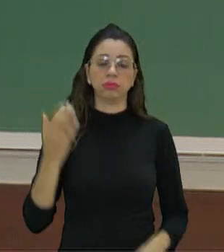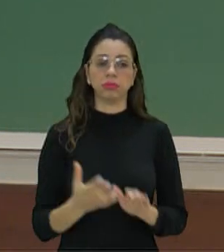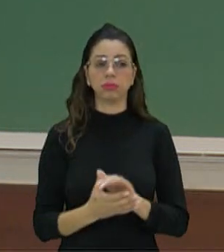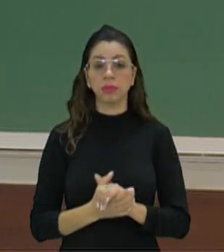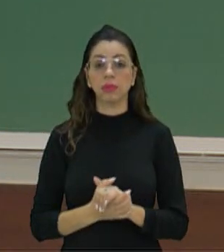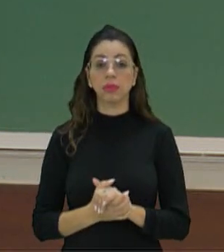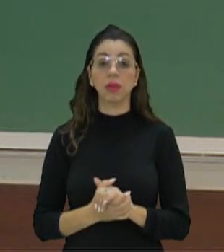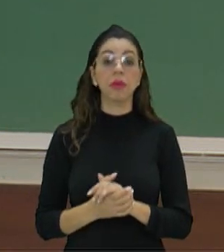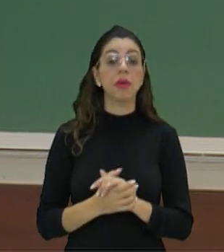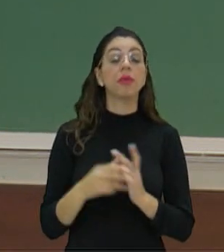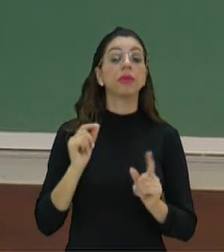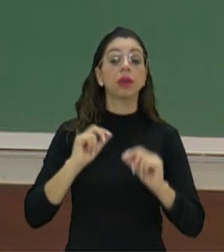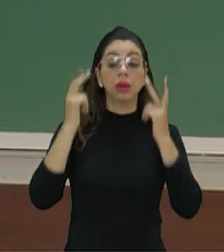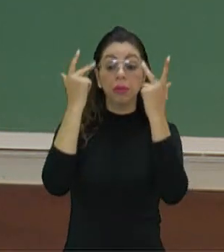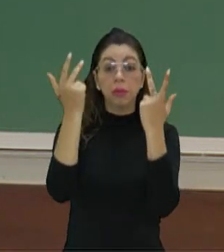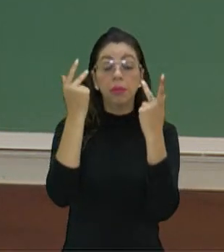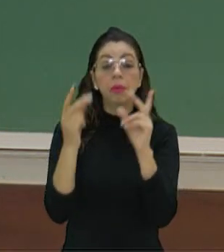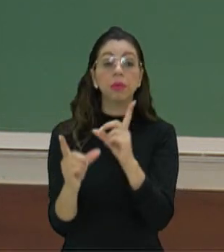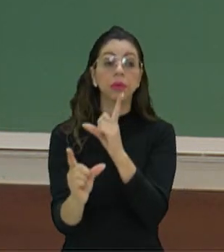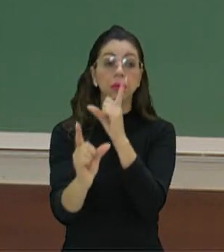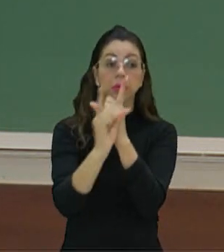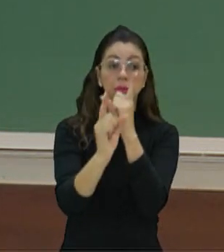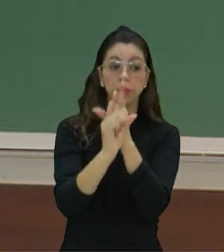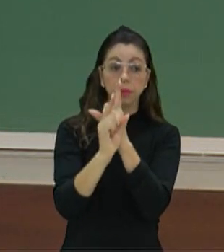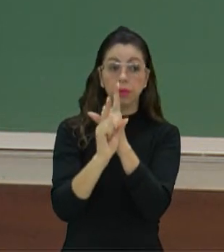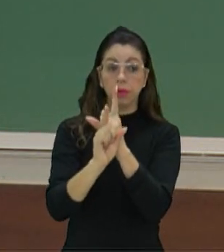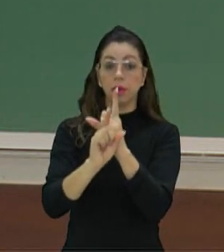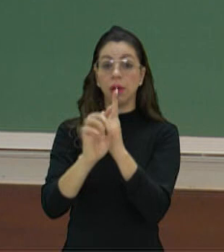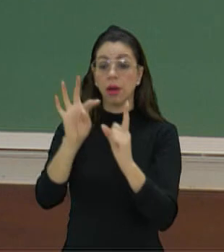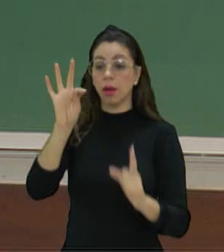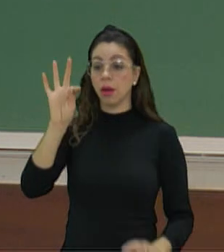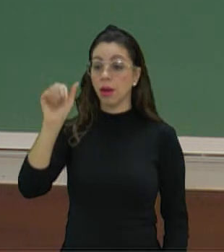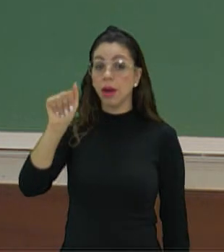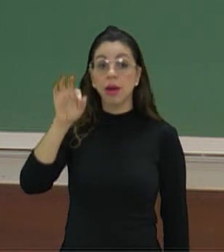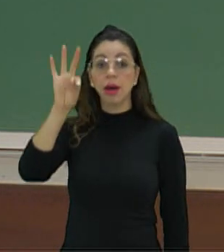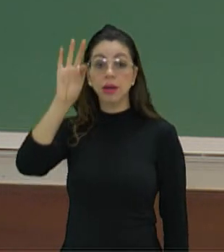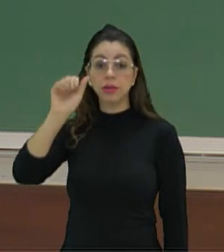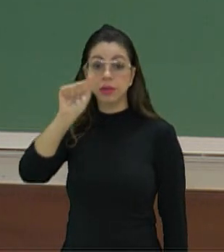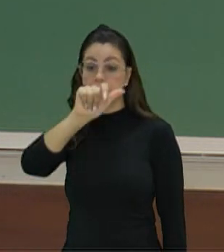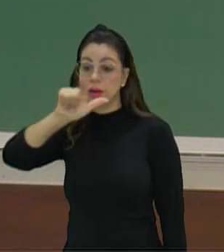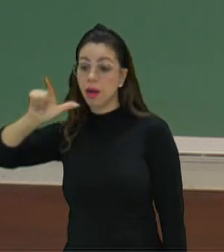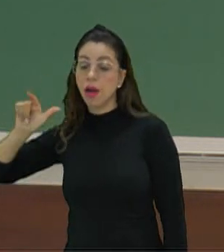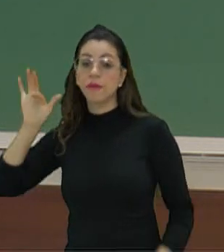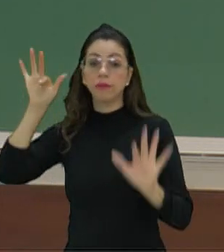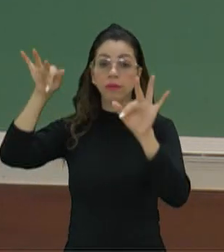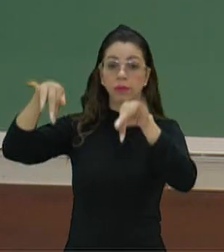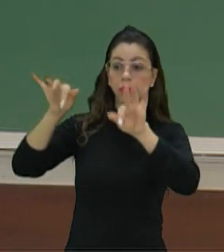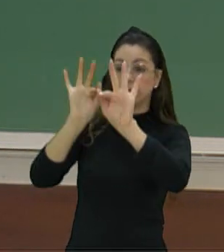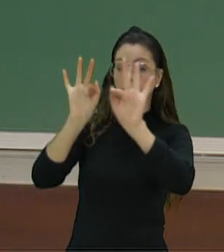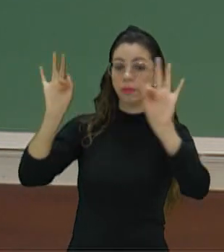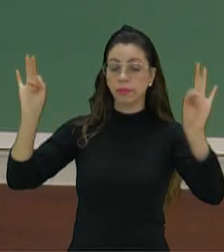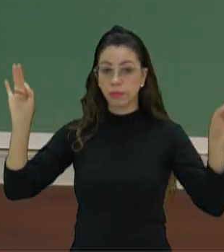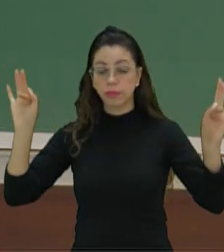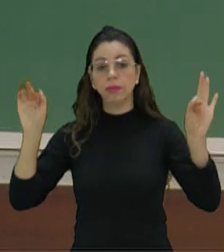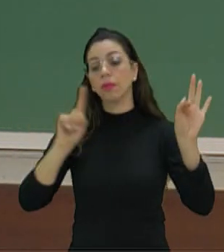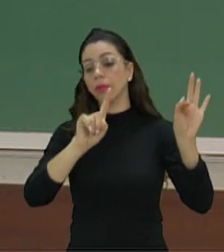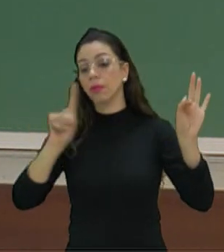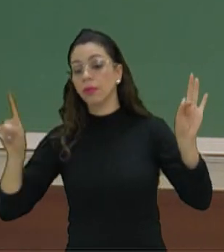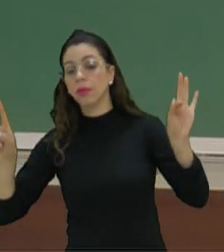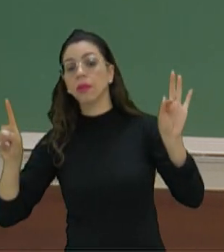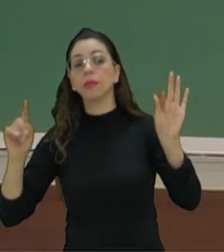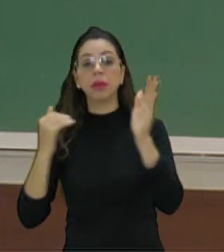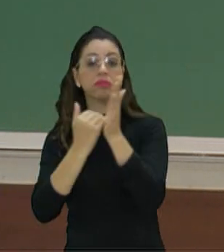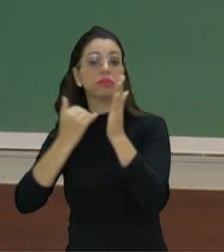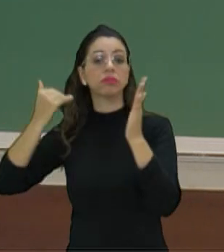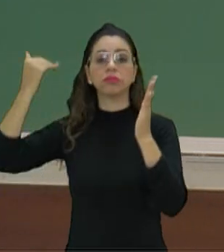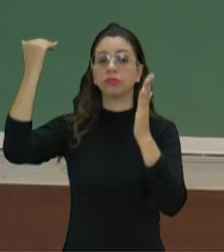comum de você encontrar essa expressão at all aqui no final de frases, principalmente negativas, para